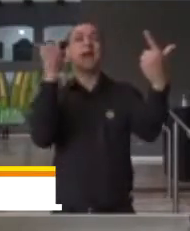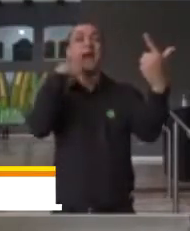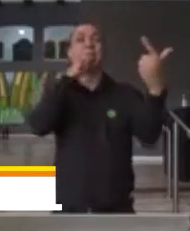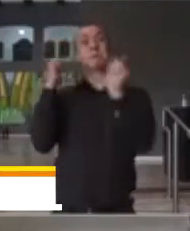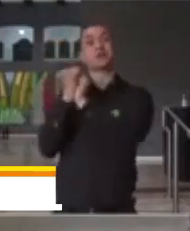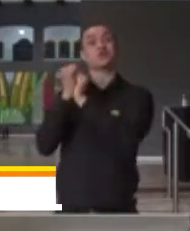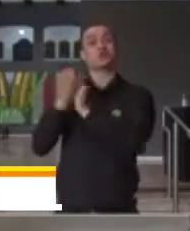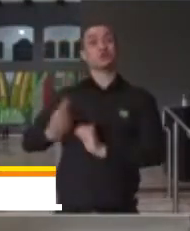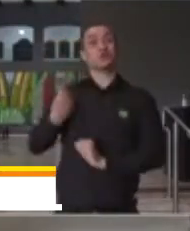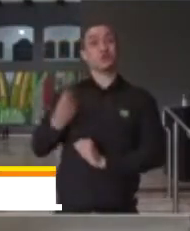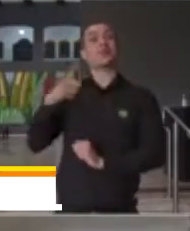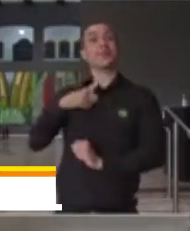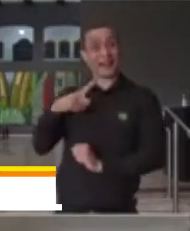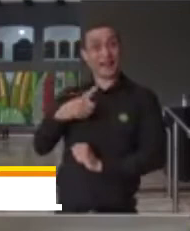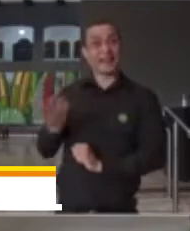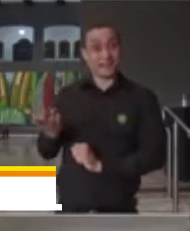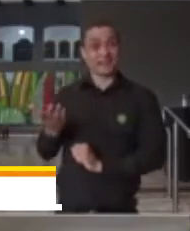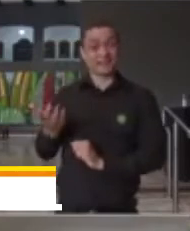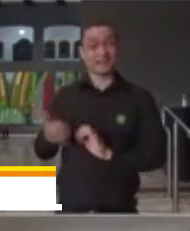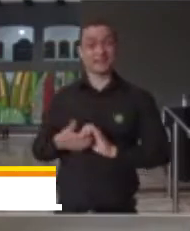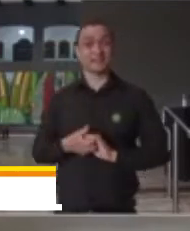mães ao lado de vocês